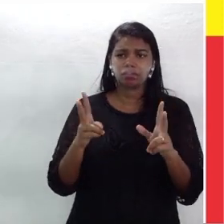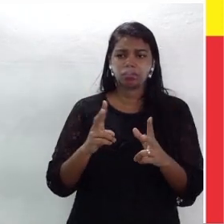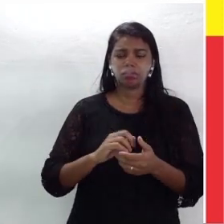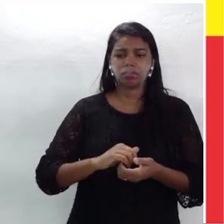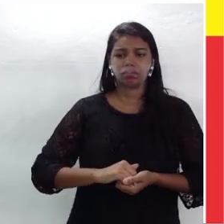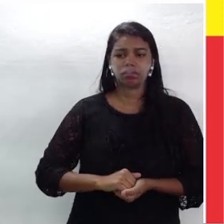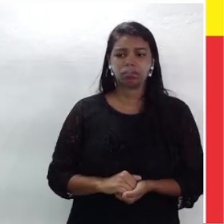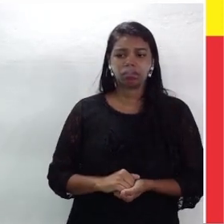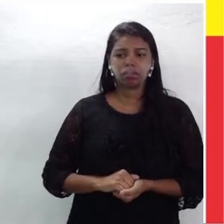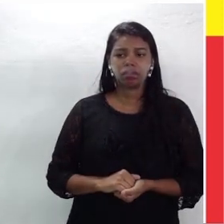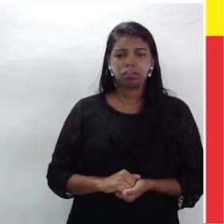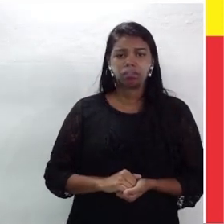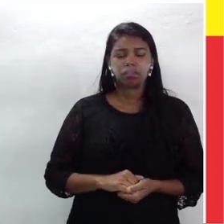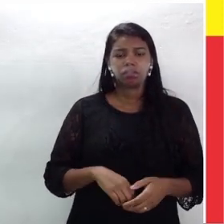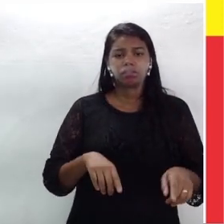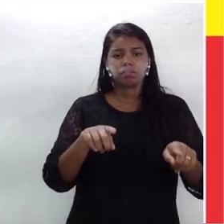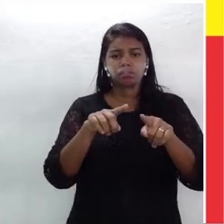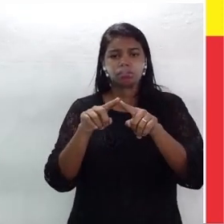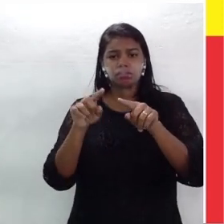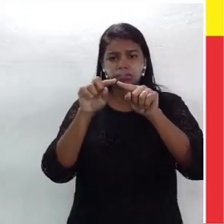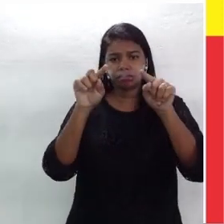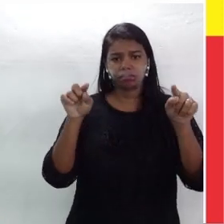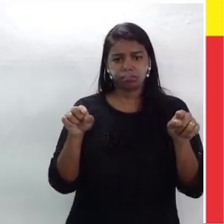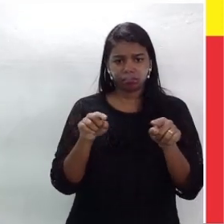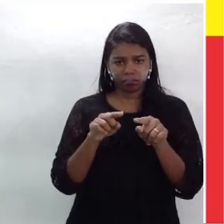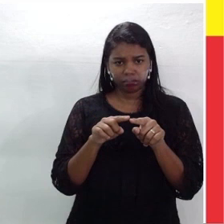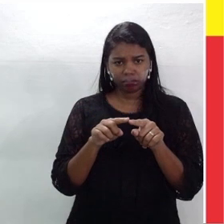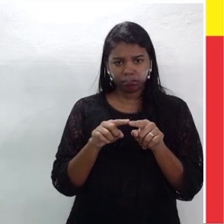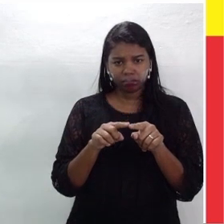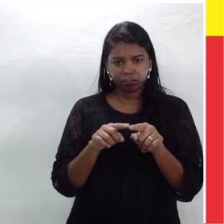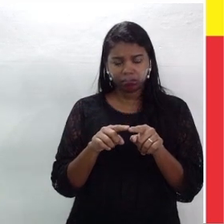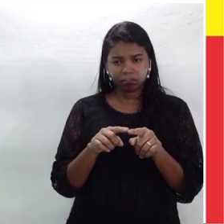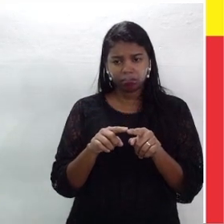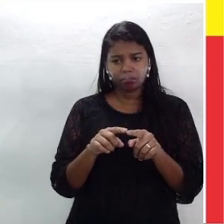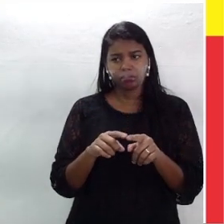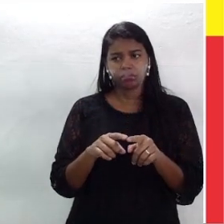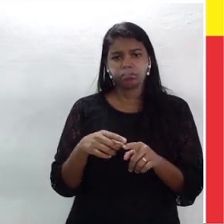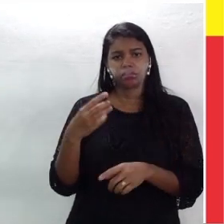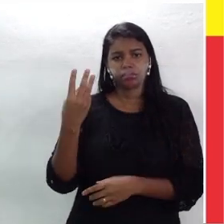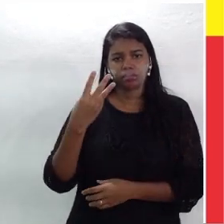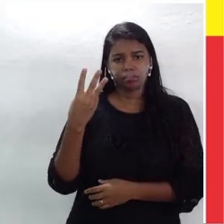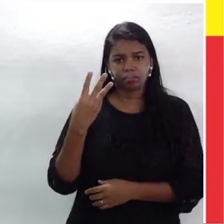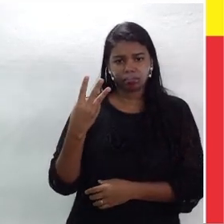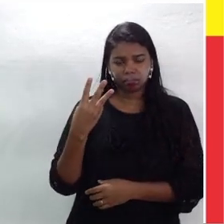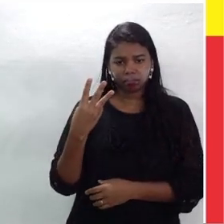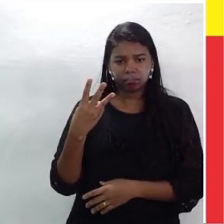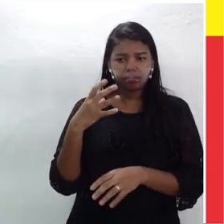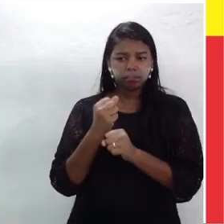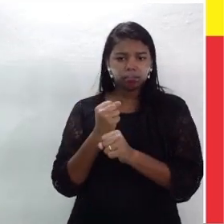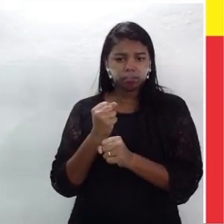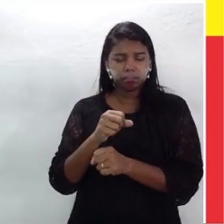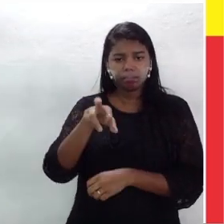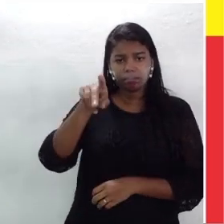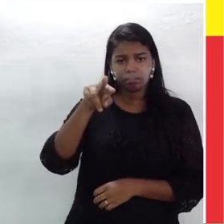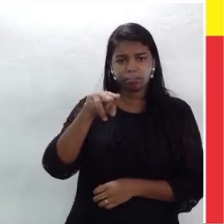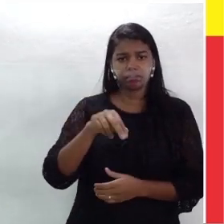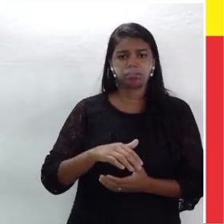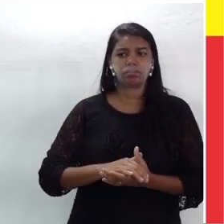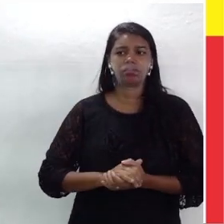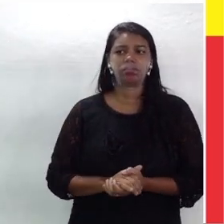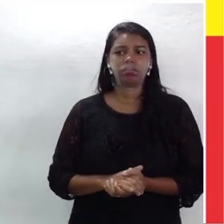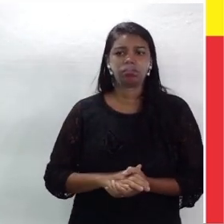em relação ao cubo é que no cubo os 3 valores são iguais.